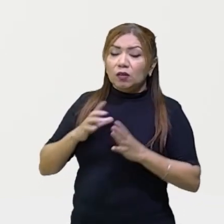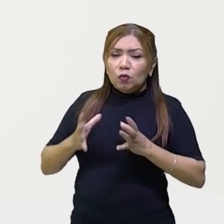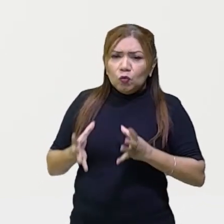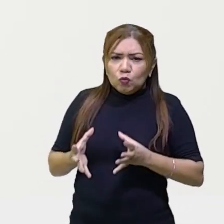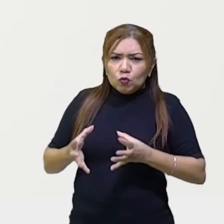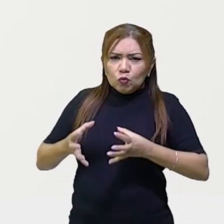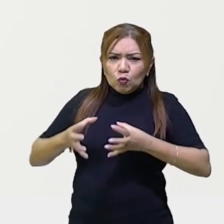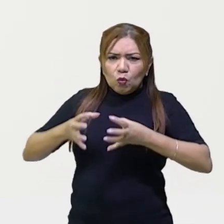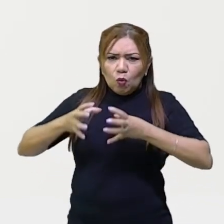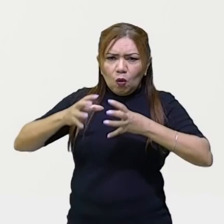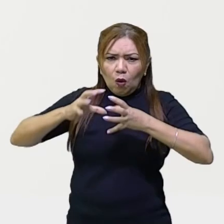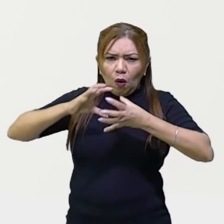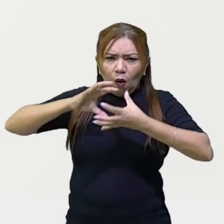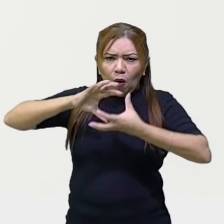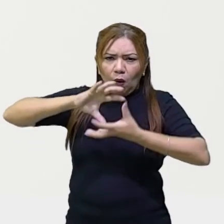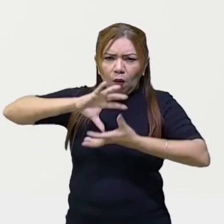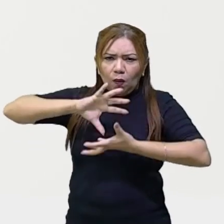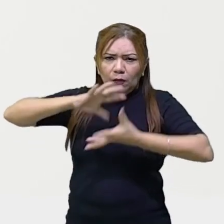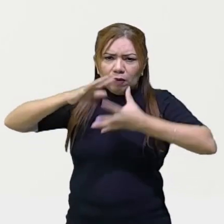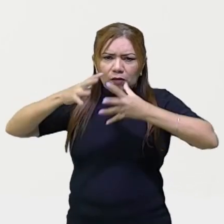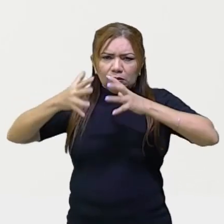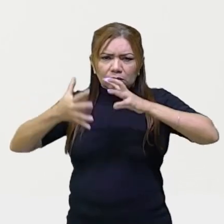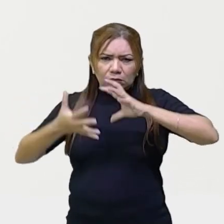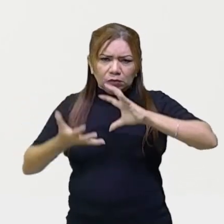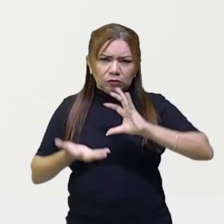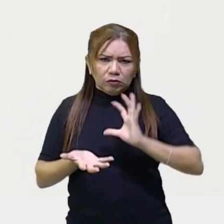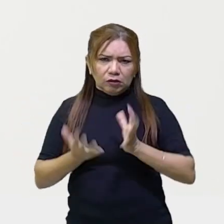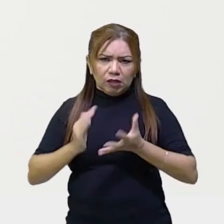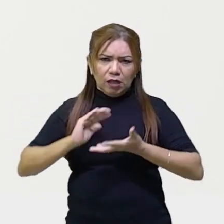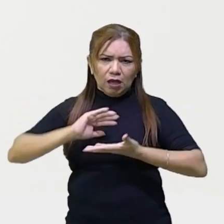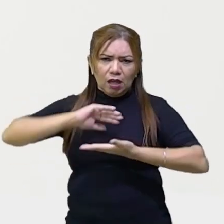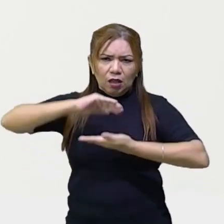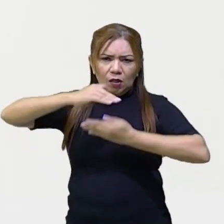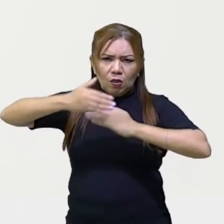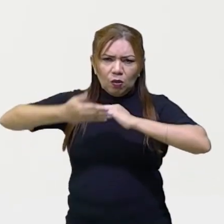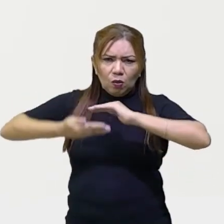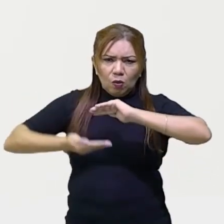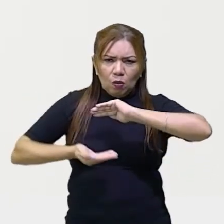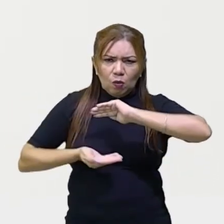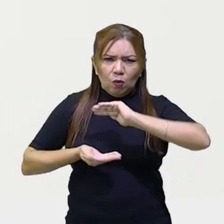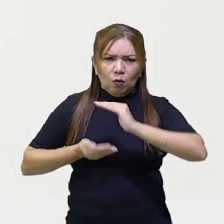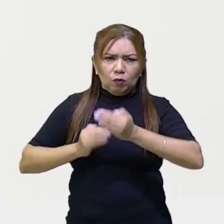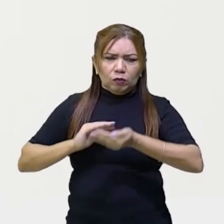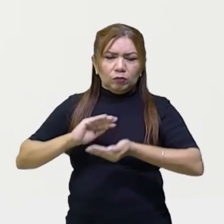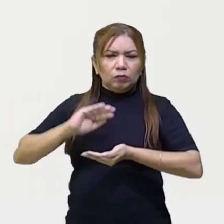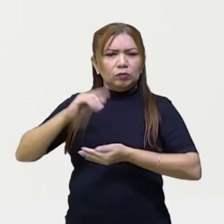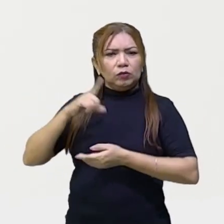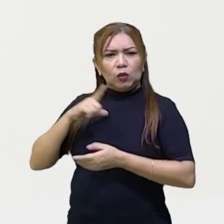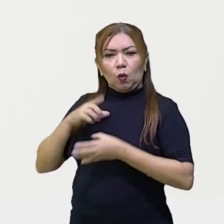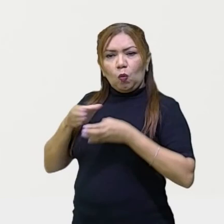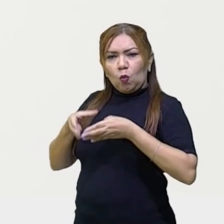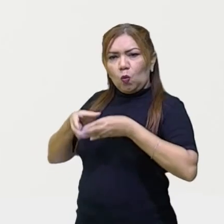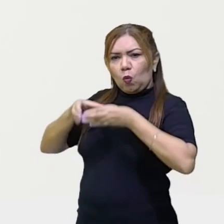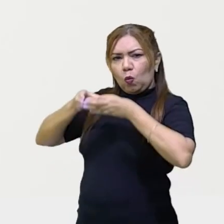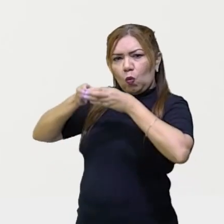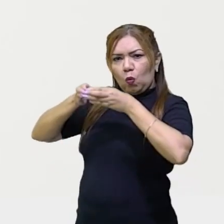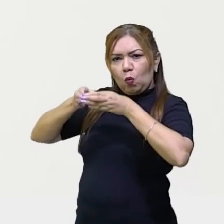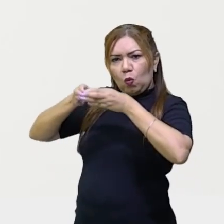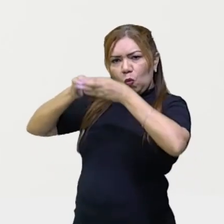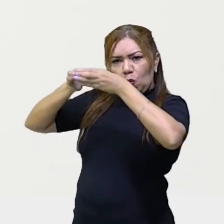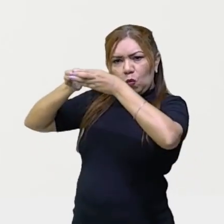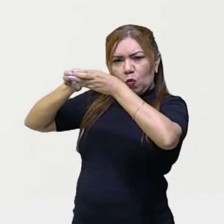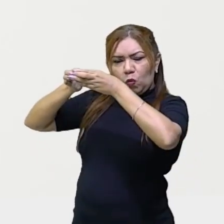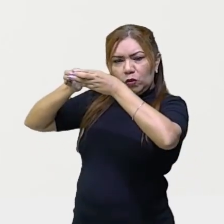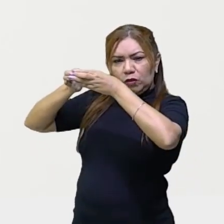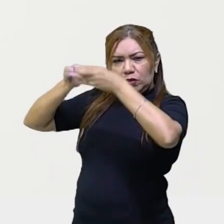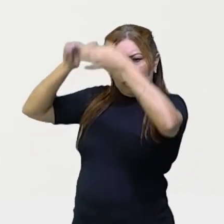redondos havemos cone e o cilindro a esfera beleza vimos aí o